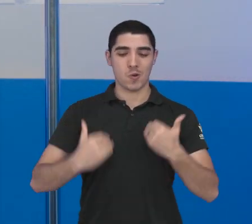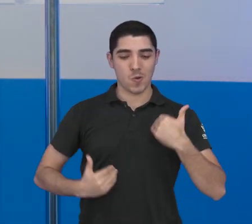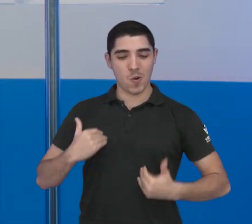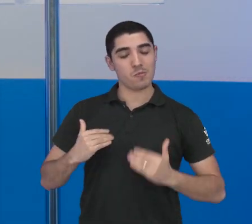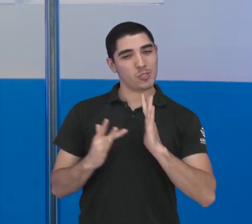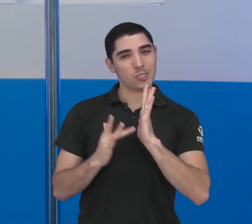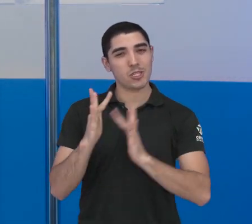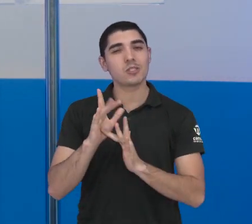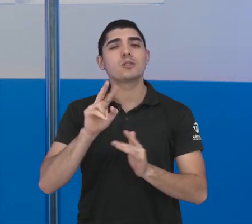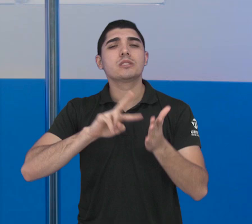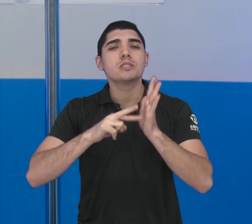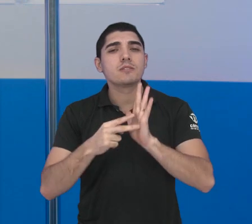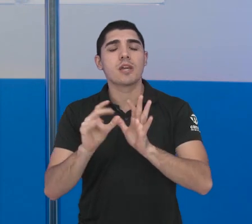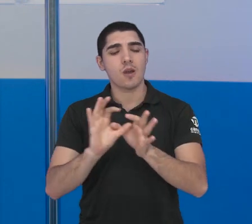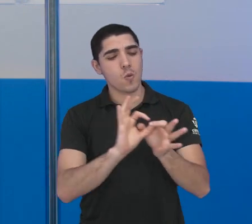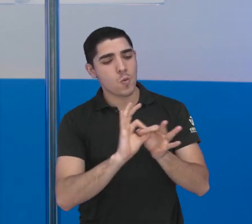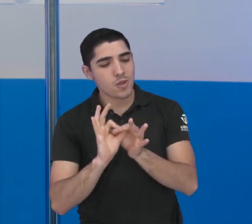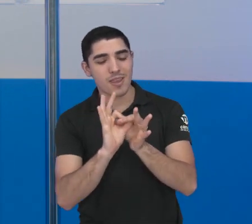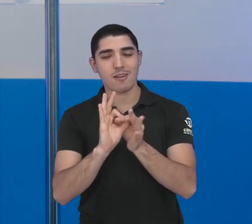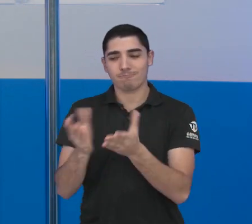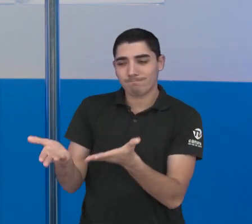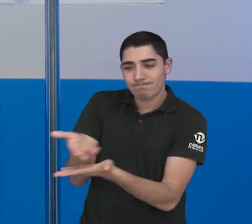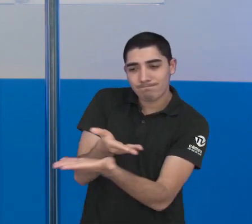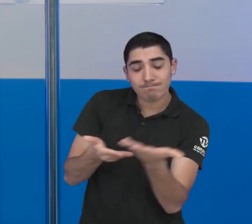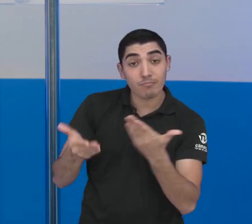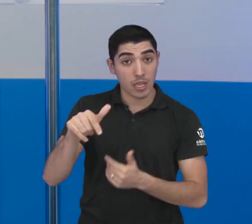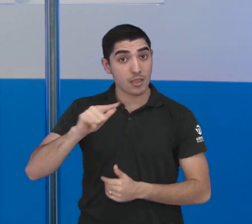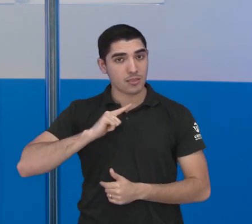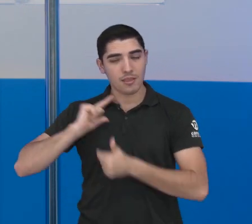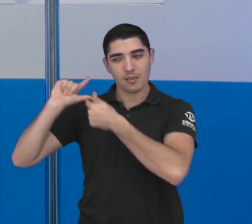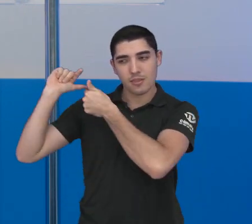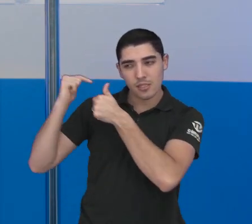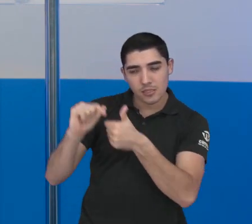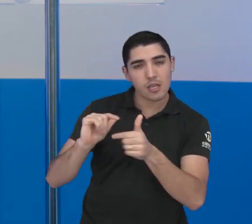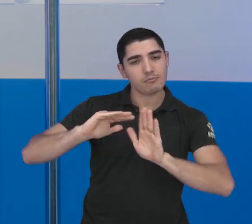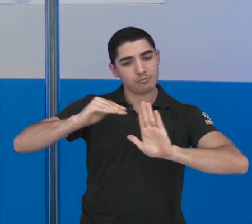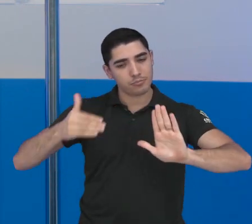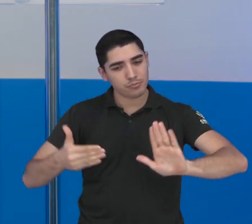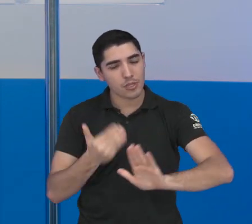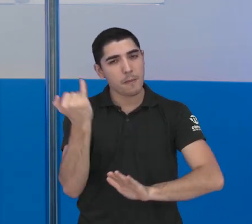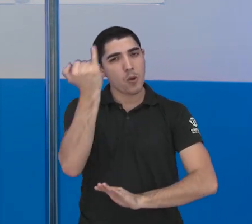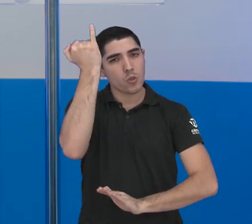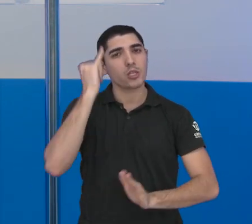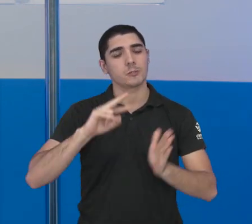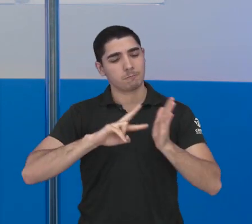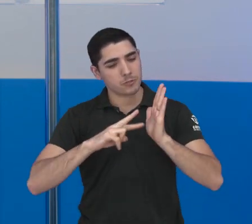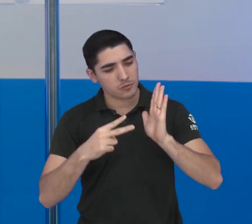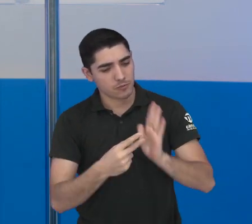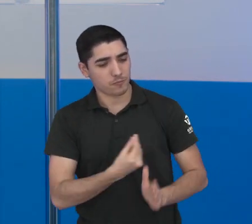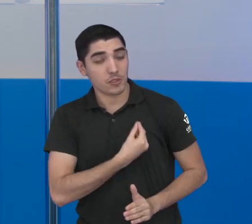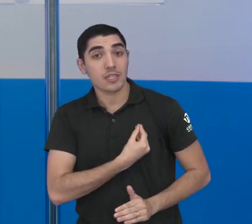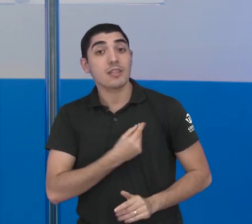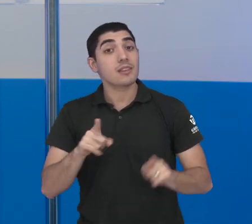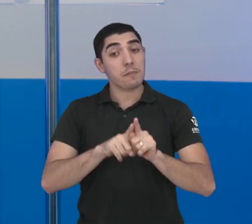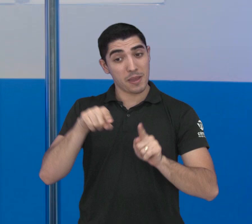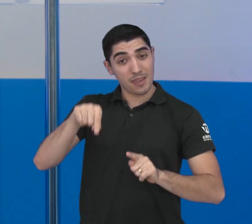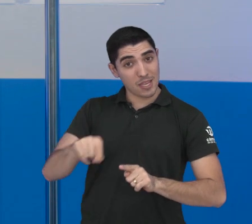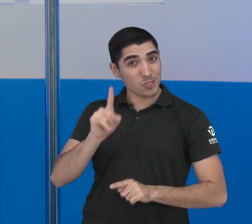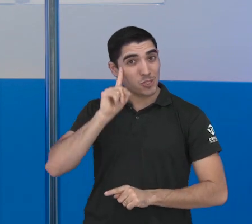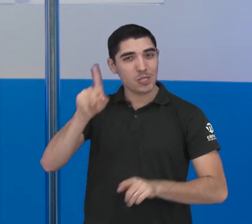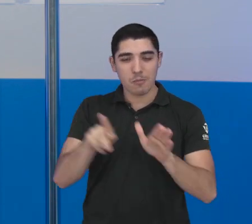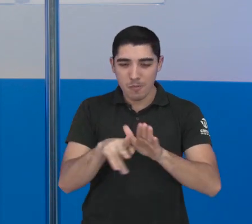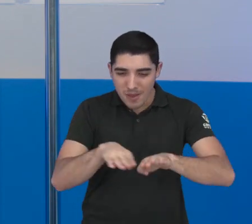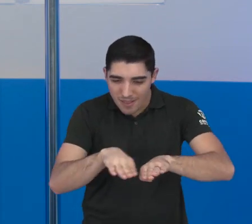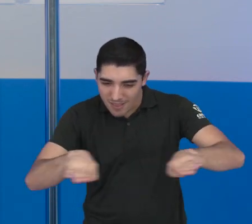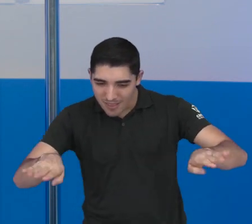Corpus Christi, que é de união e partilha. A data é repleta de tradições e significados e tem como símbolo a confecção de tapetes